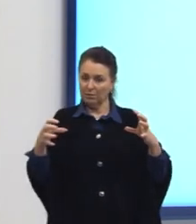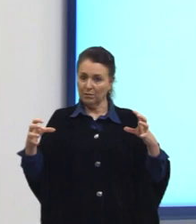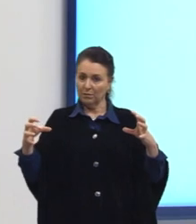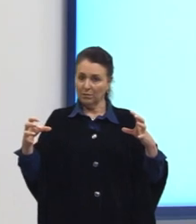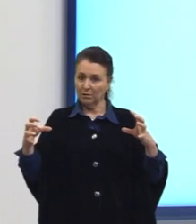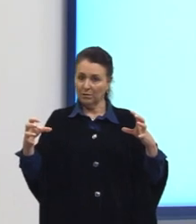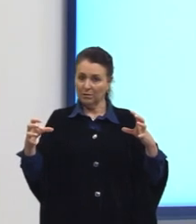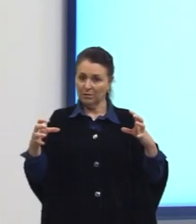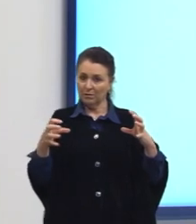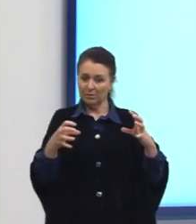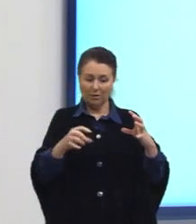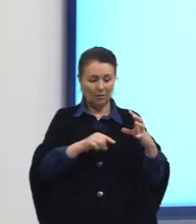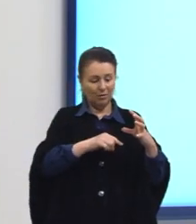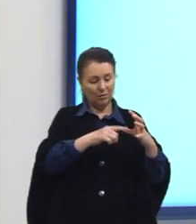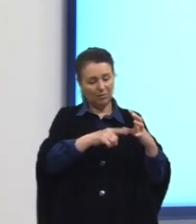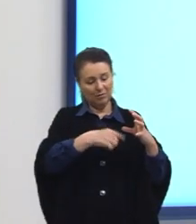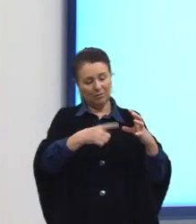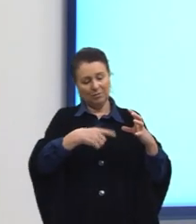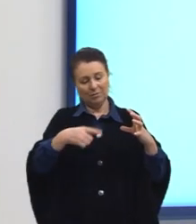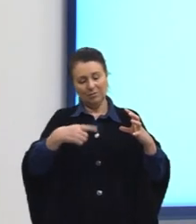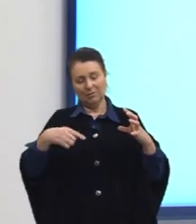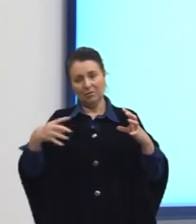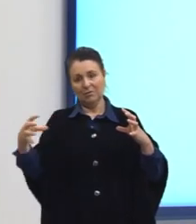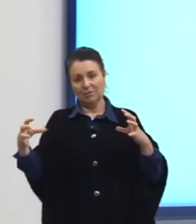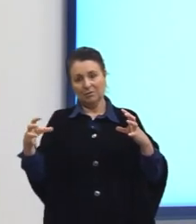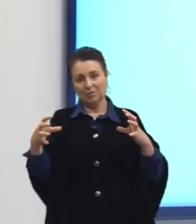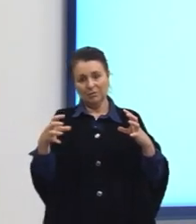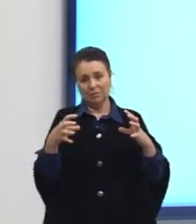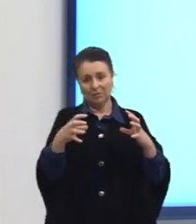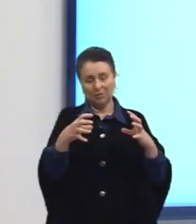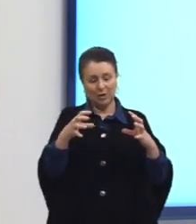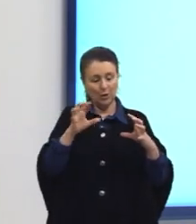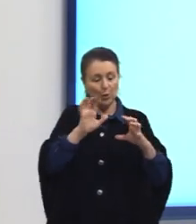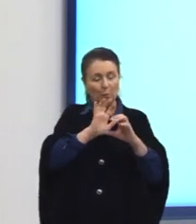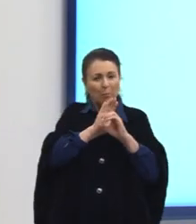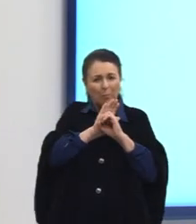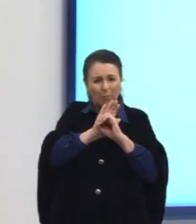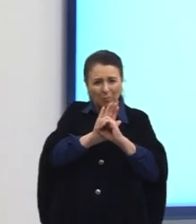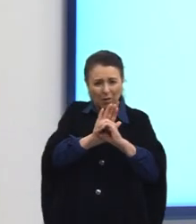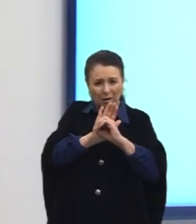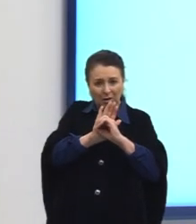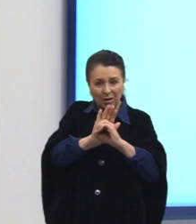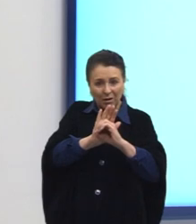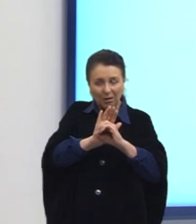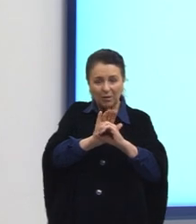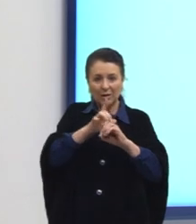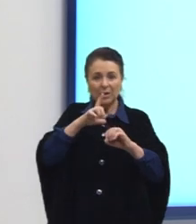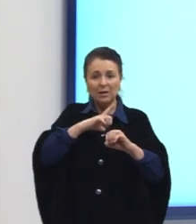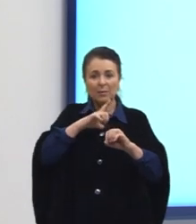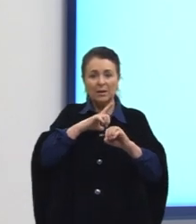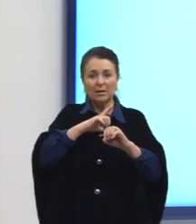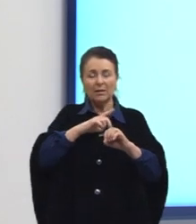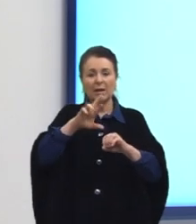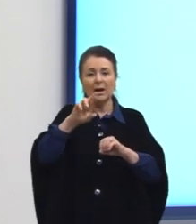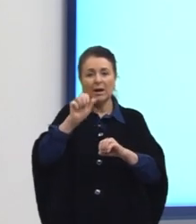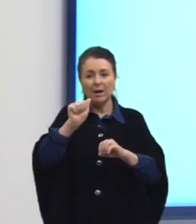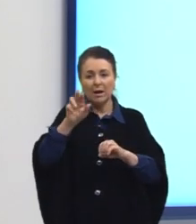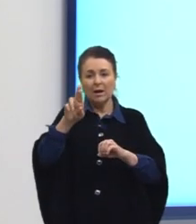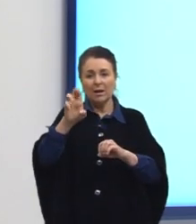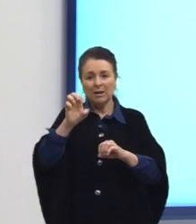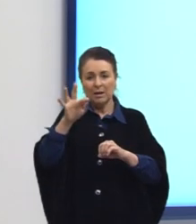certo Por isso que aqui a gente tem regiões de compressão e regiões de educação Nessa onda